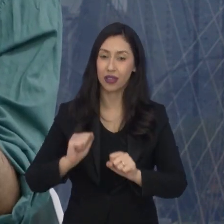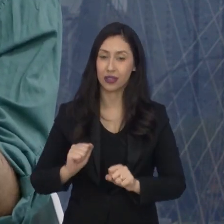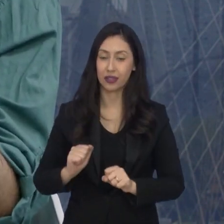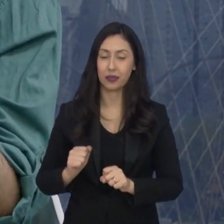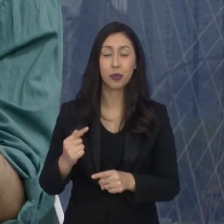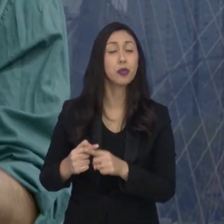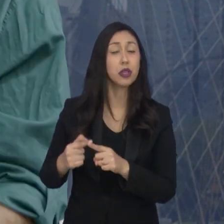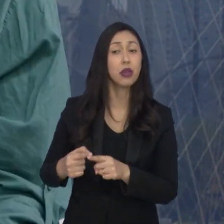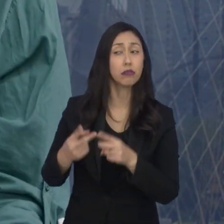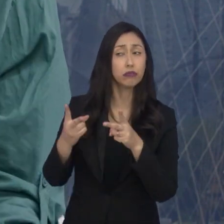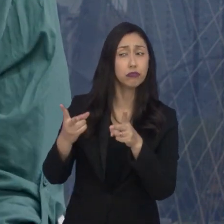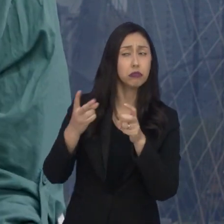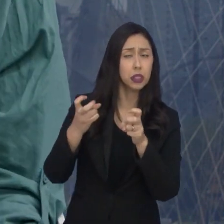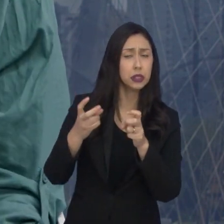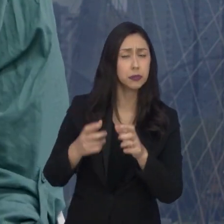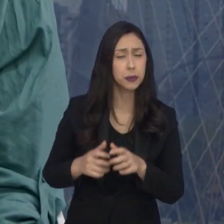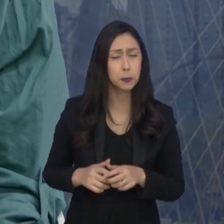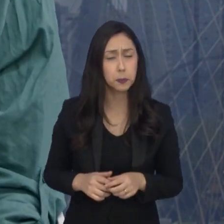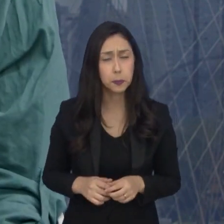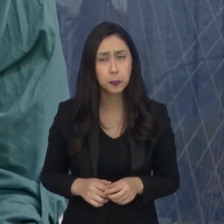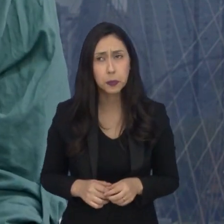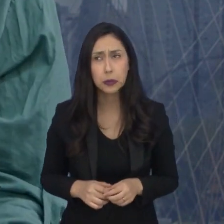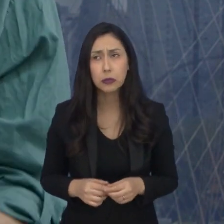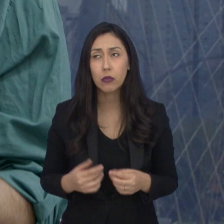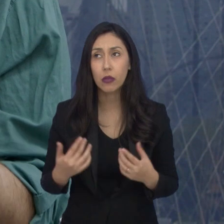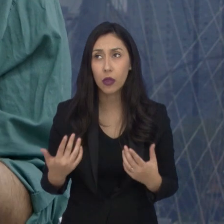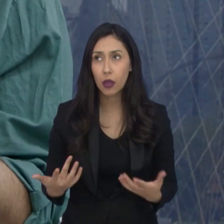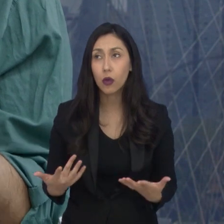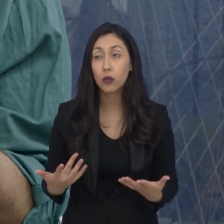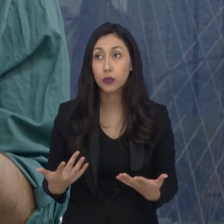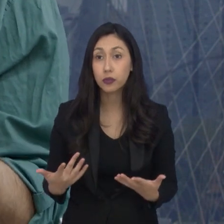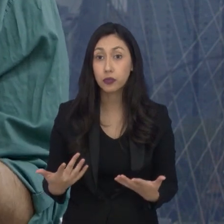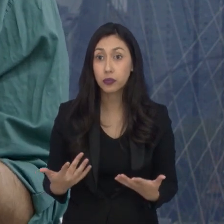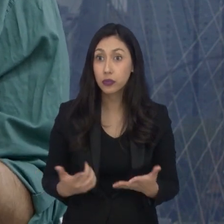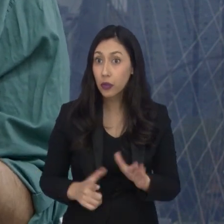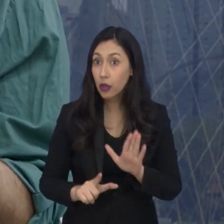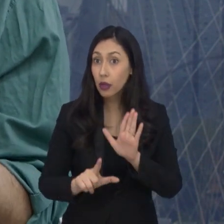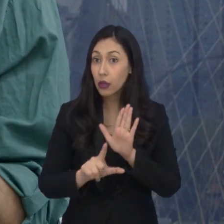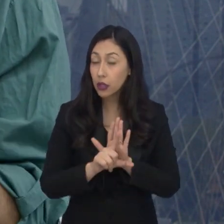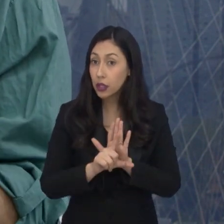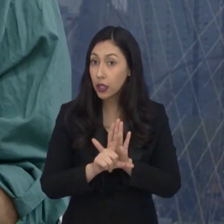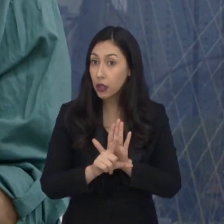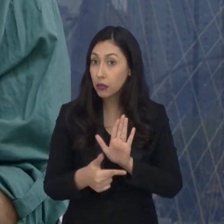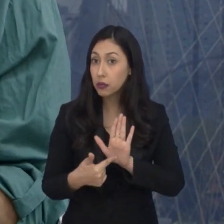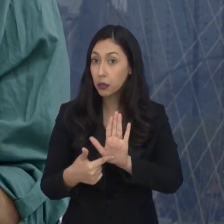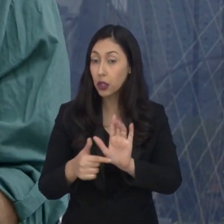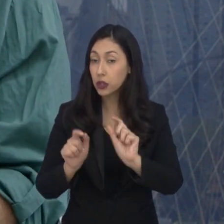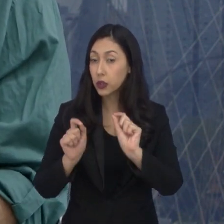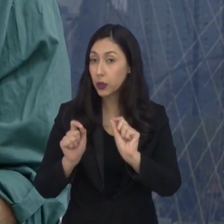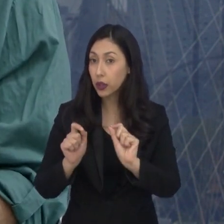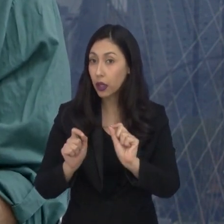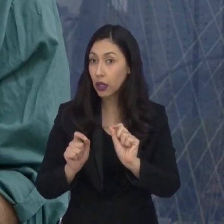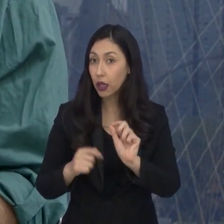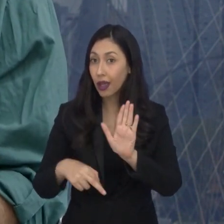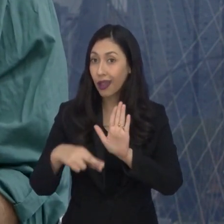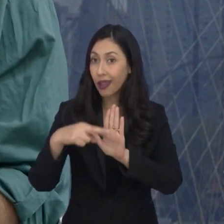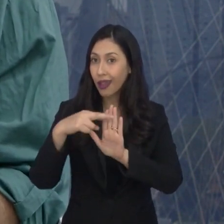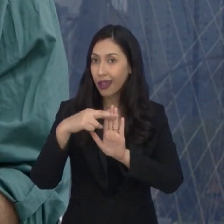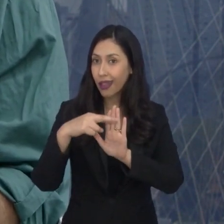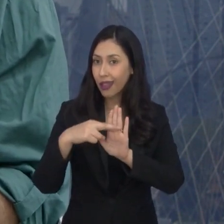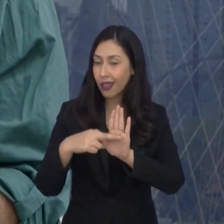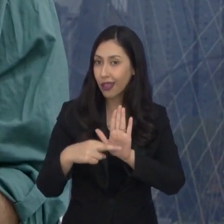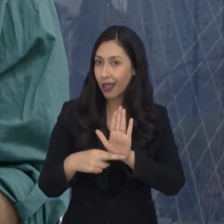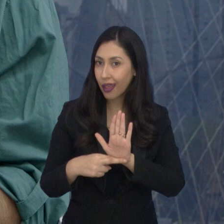dela depois. Porque assim, na lei, a regularização é fundiária e